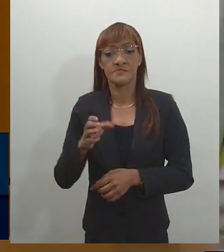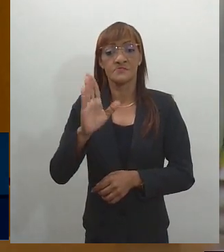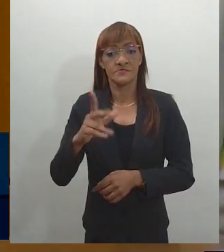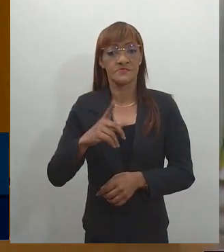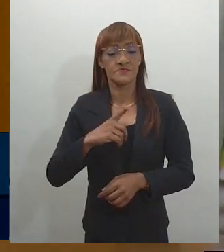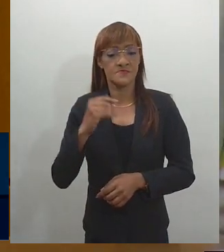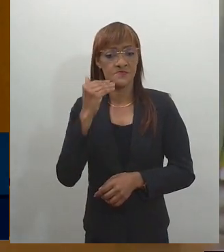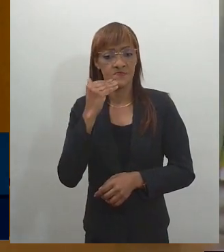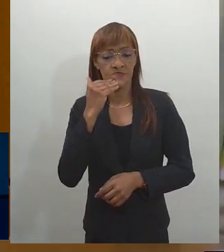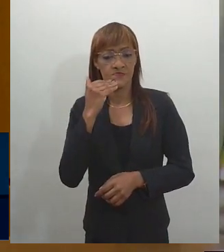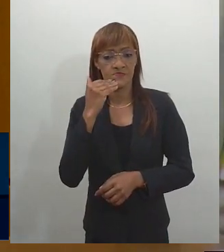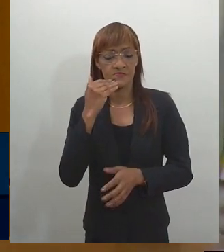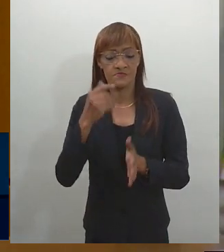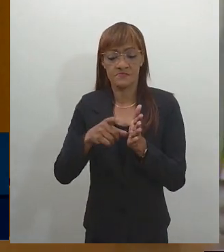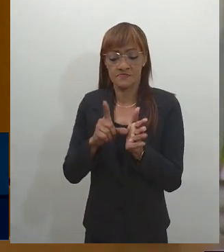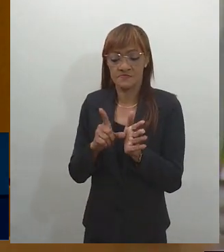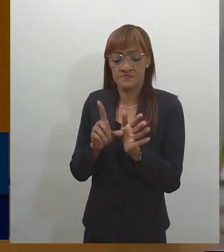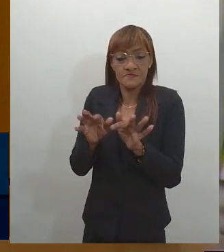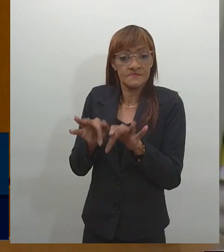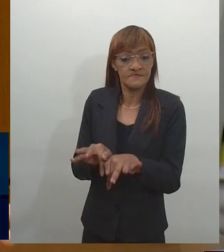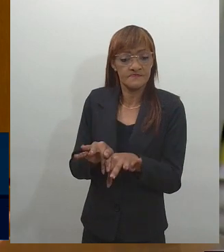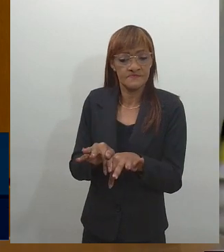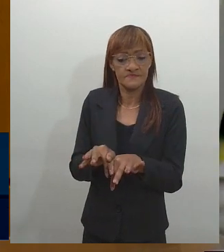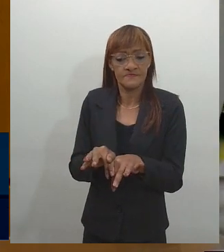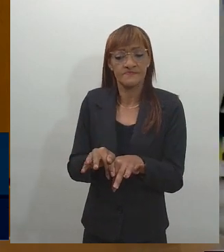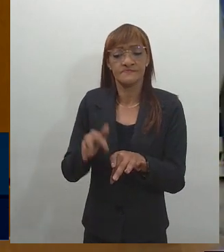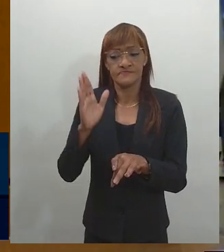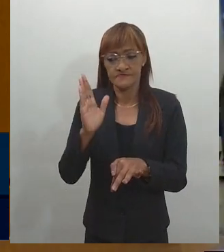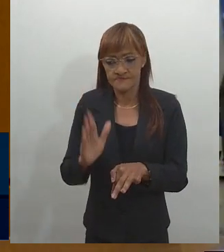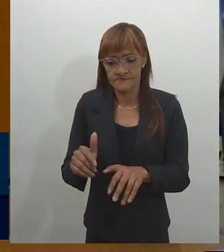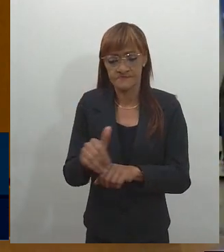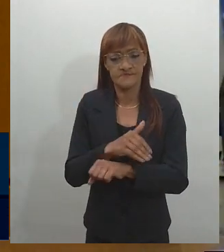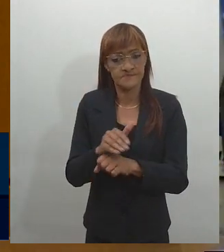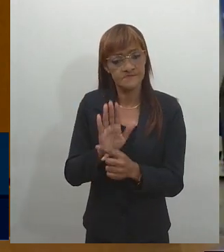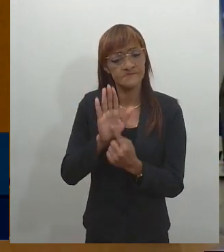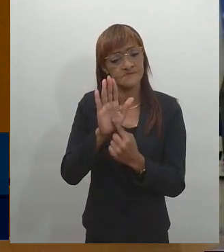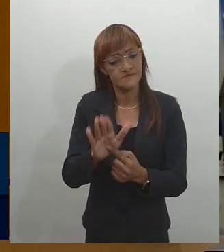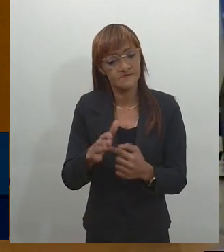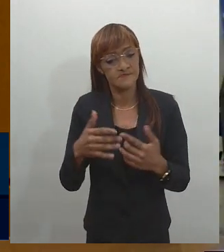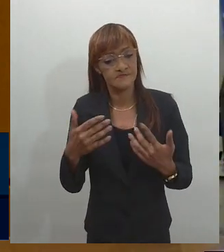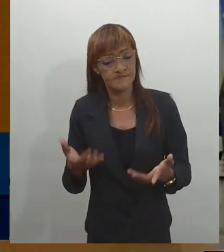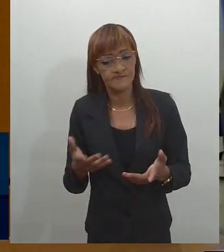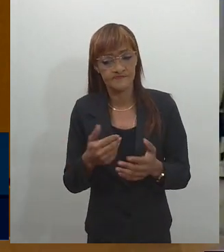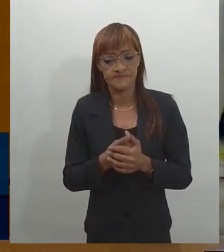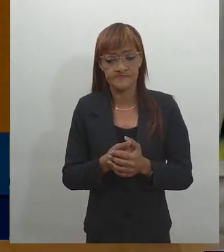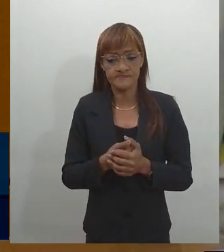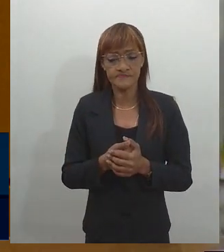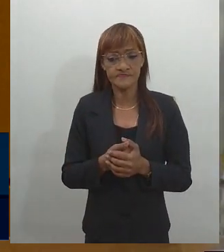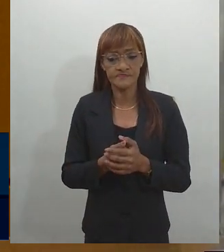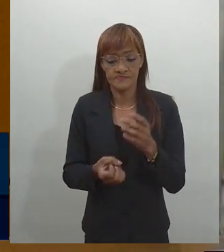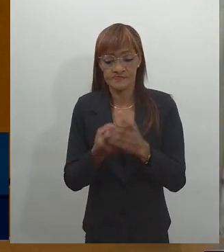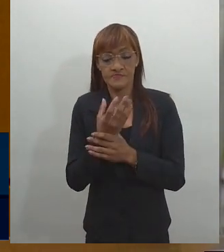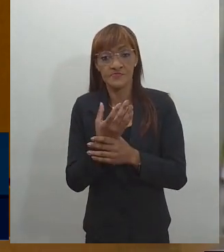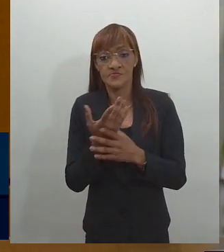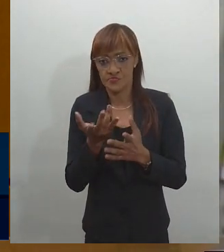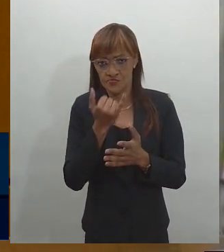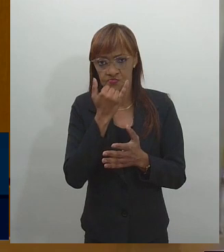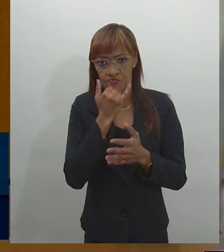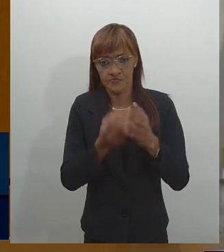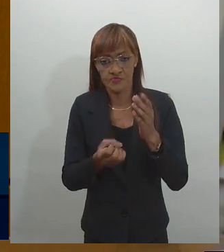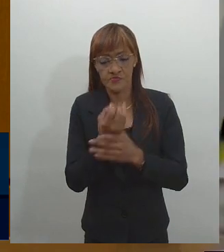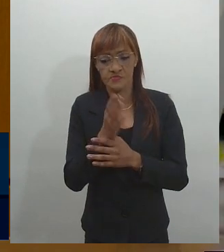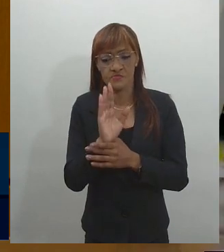nesse trecho já estão aparecendo. Por quê? Simples, deputado Netinho. Utilizaram o asfalto Sonrisal,